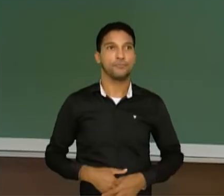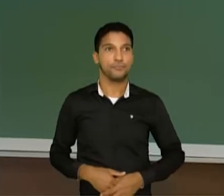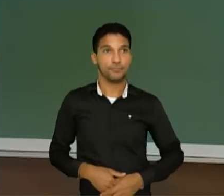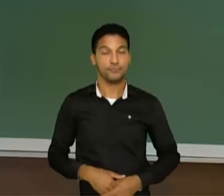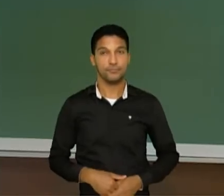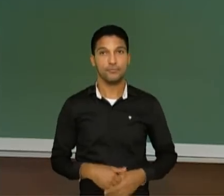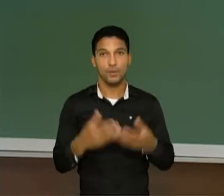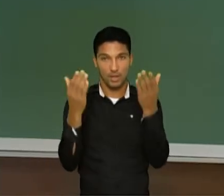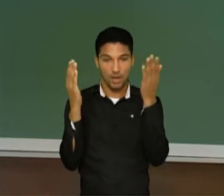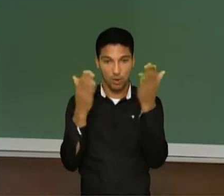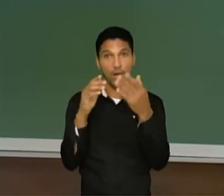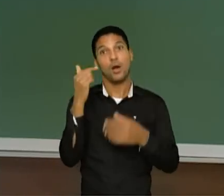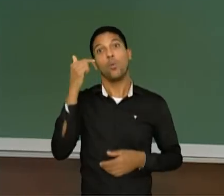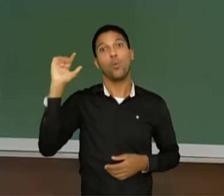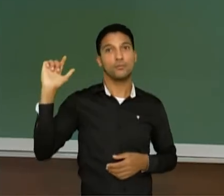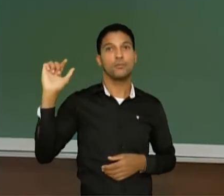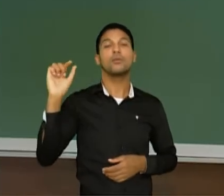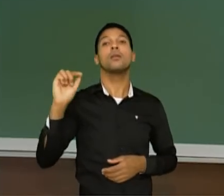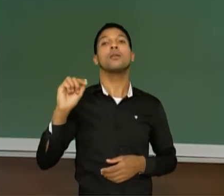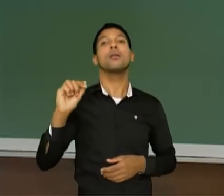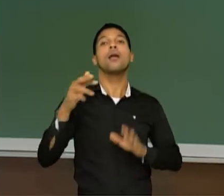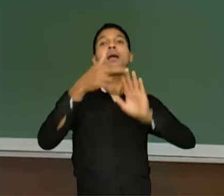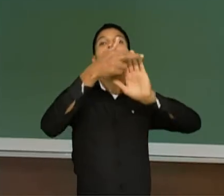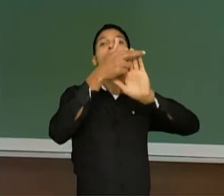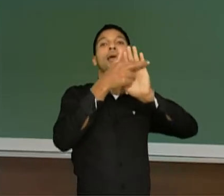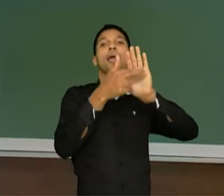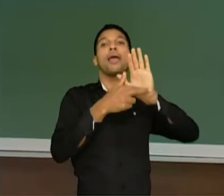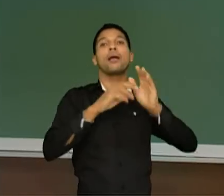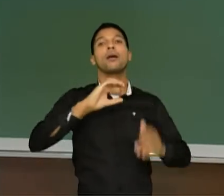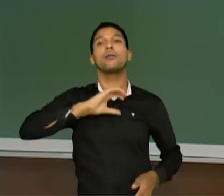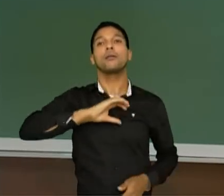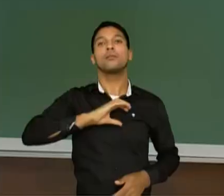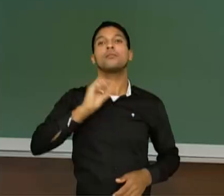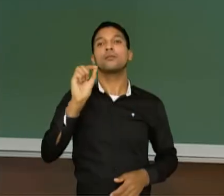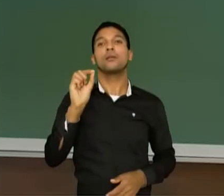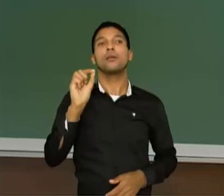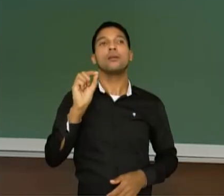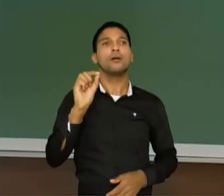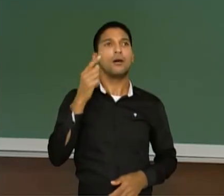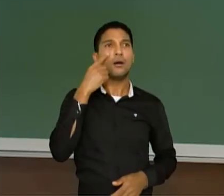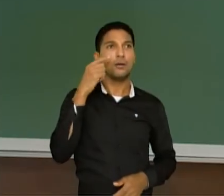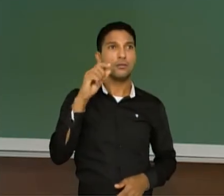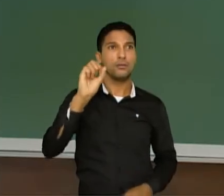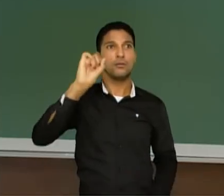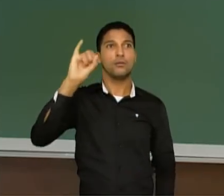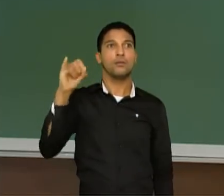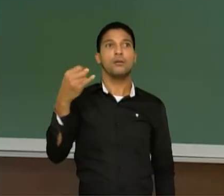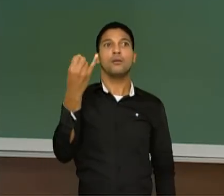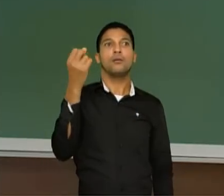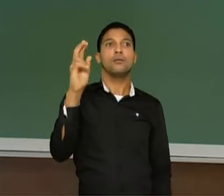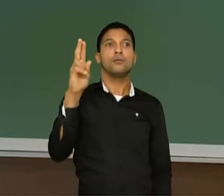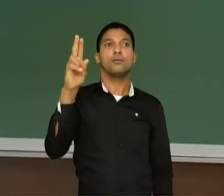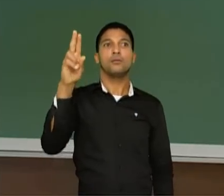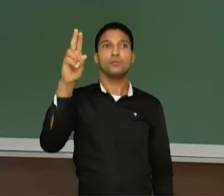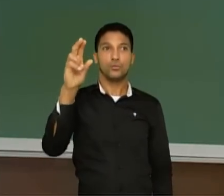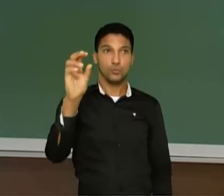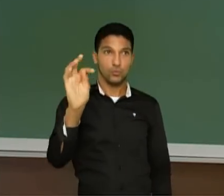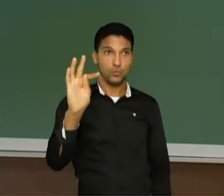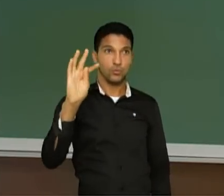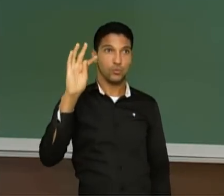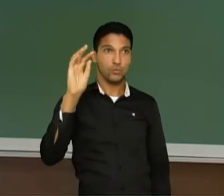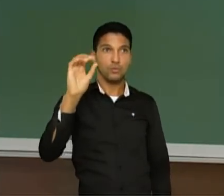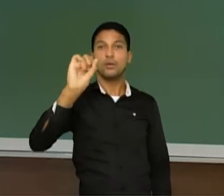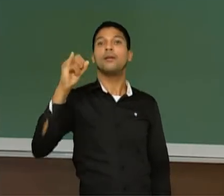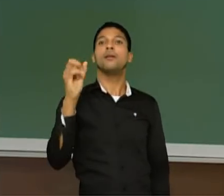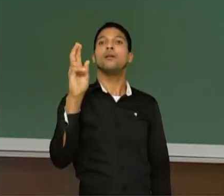Porque nesse caso, pessoal, não houve eliminação de letras, né? Percebam que foi ali, o que aconteceu? Construiu-se uma